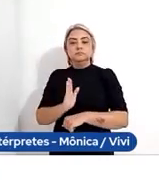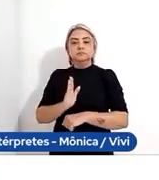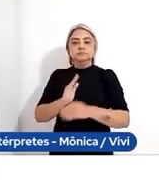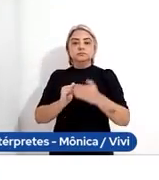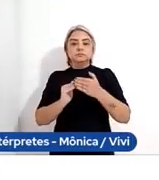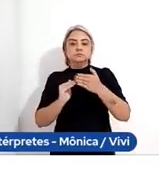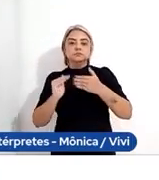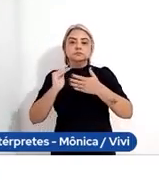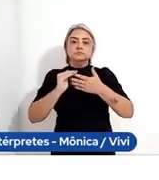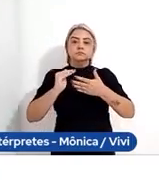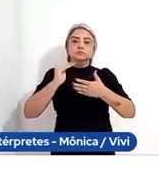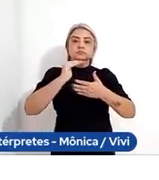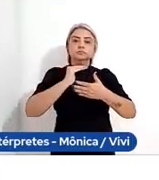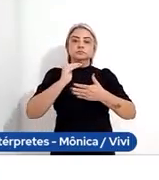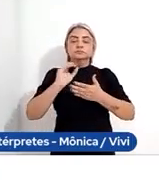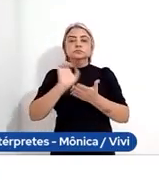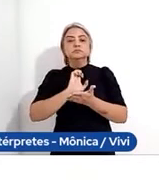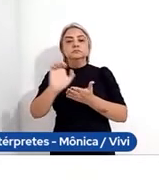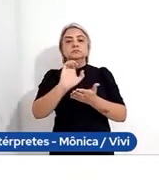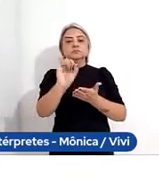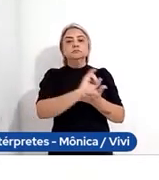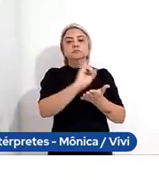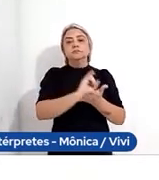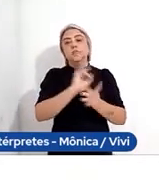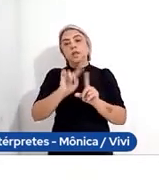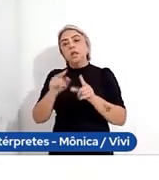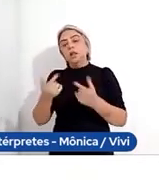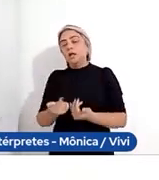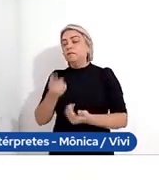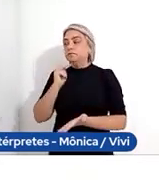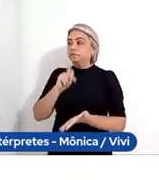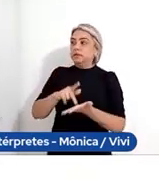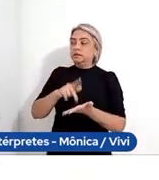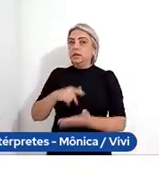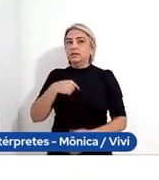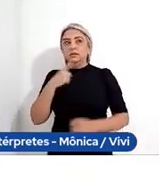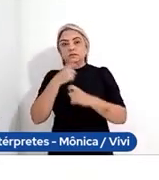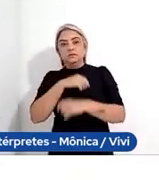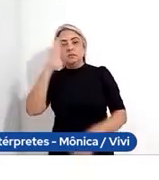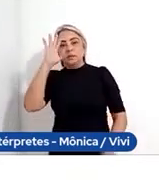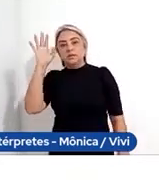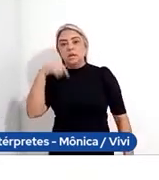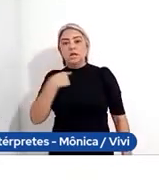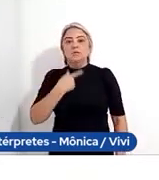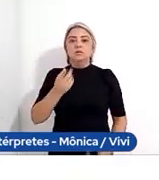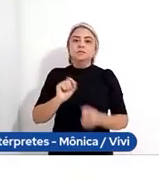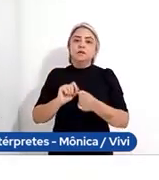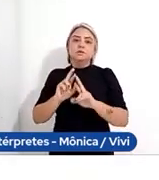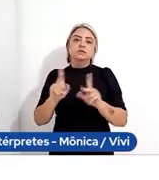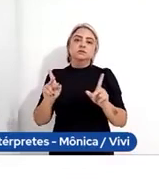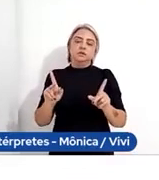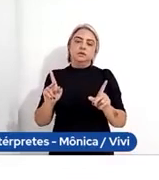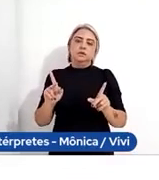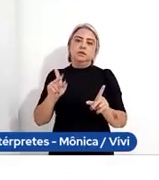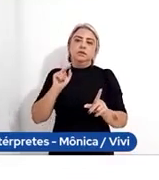subiu barreiras à exportação, e na verdade é difícil imaginar que um país fosse agir de forma diferente,